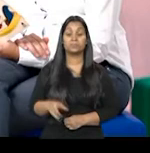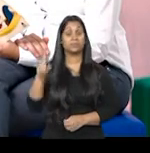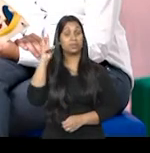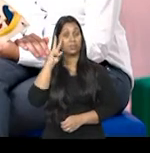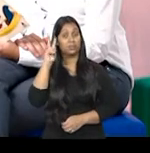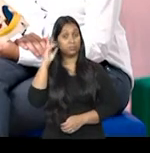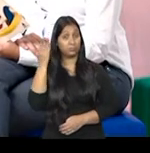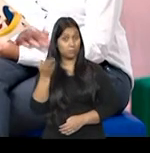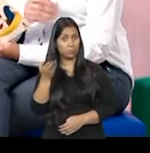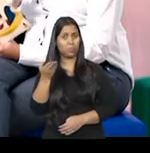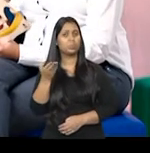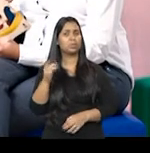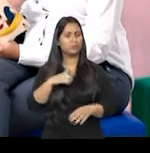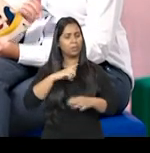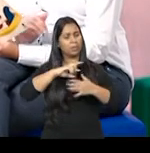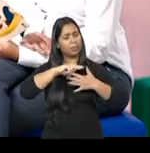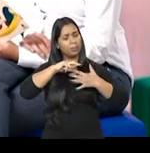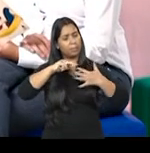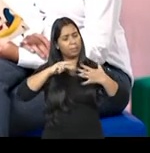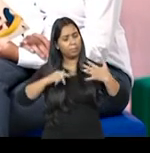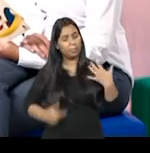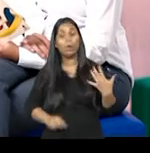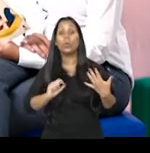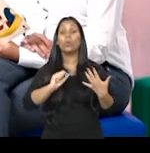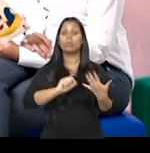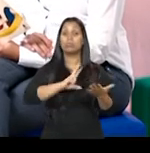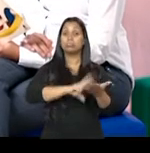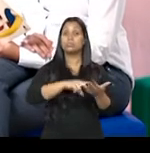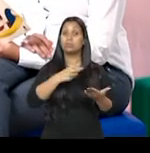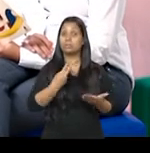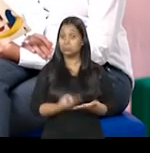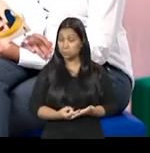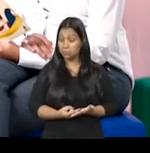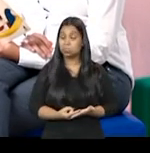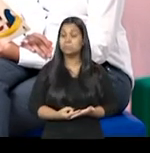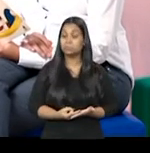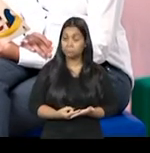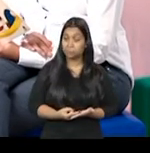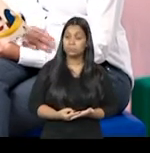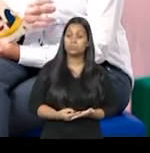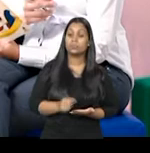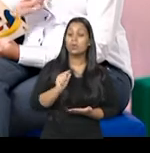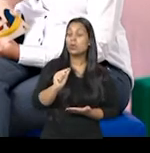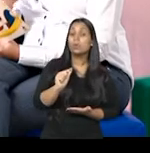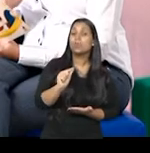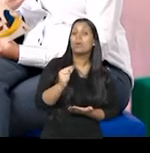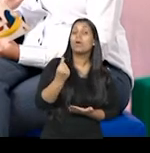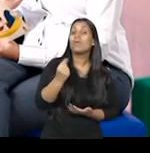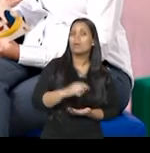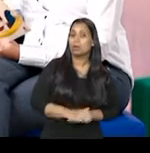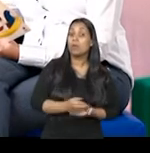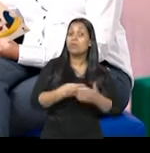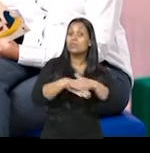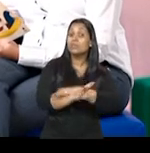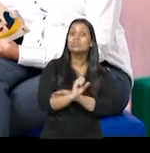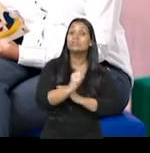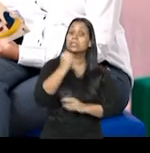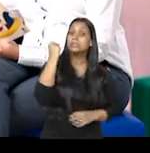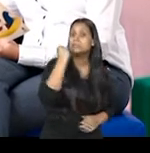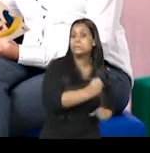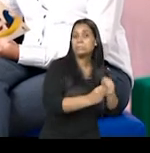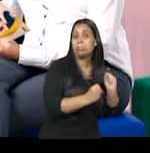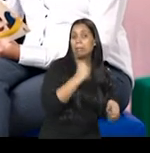Essa história pode ter várias interpretações. Uma delas é sobre o vício de